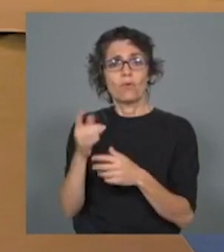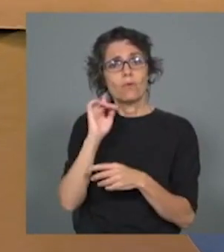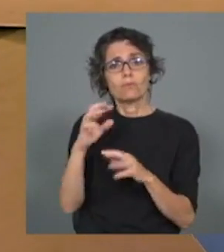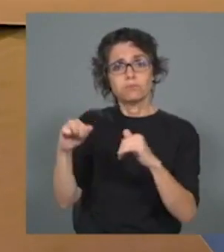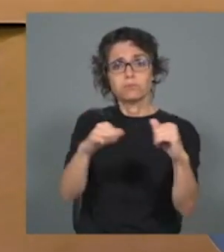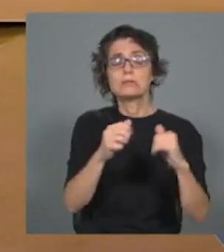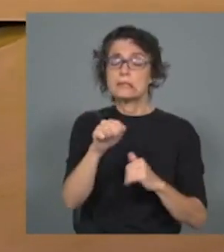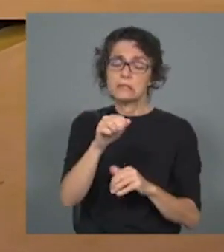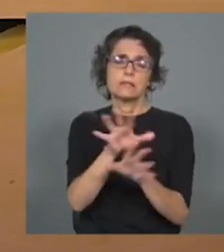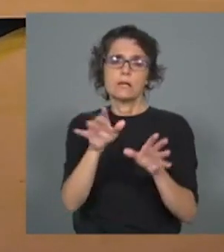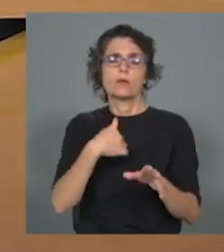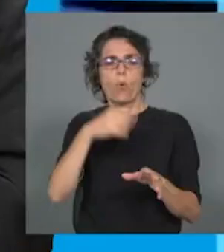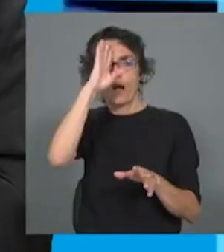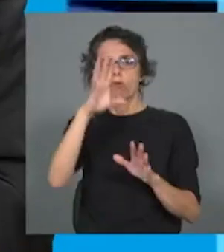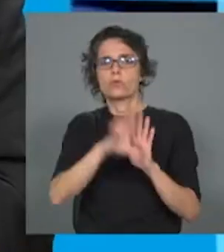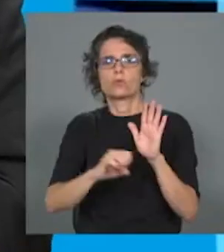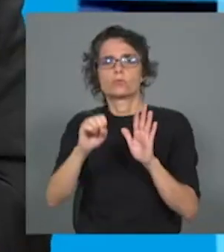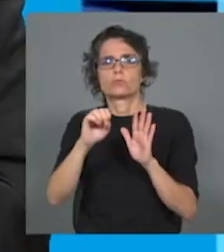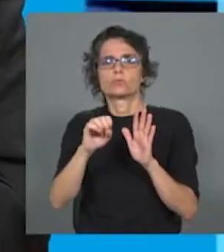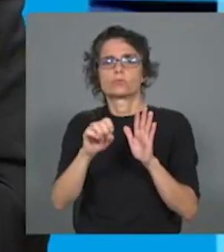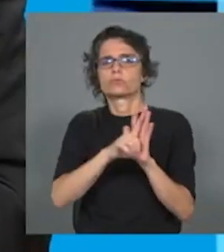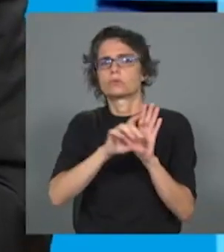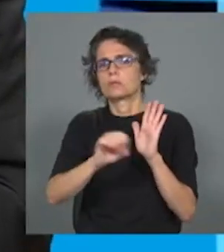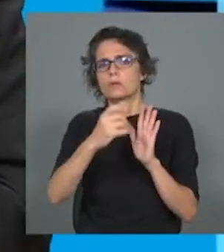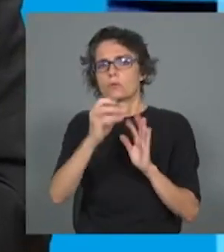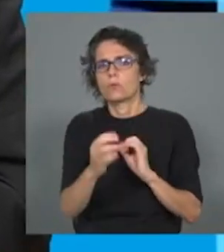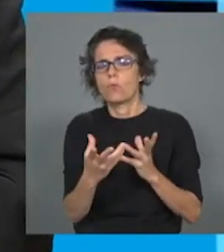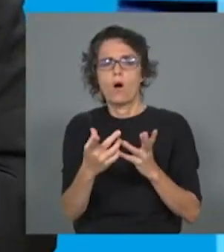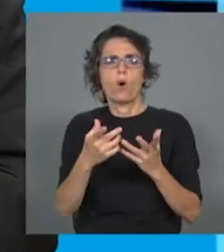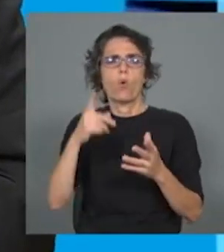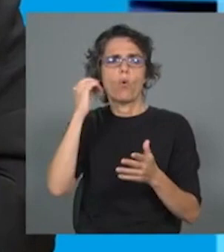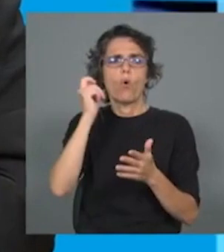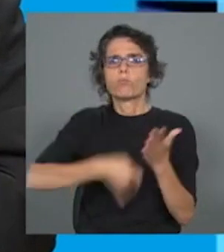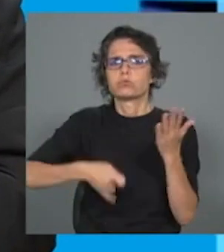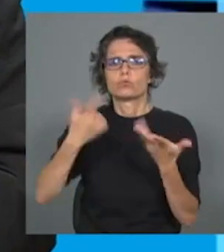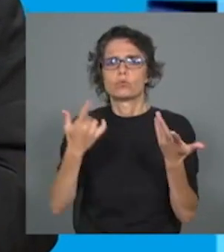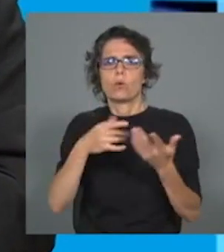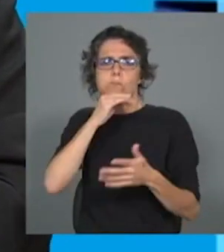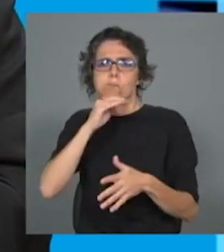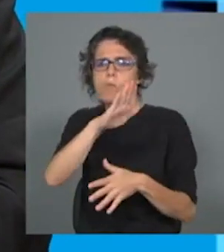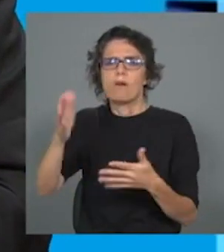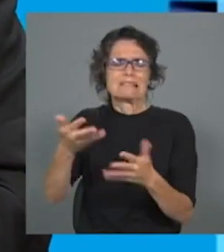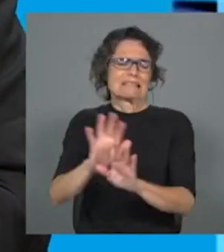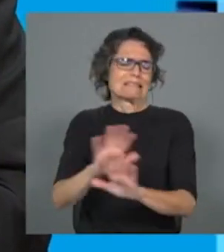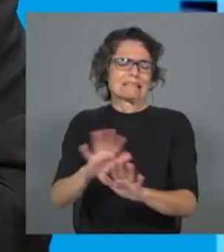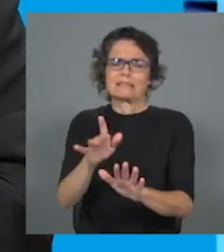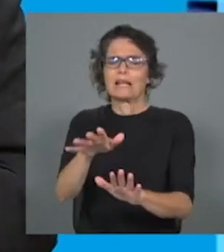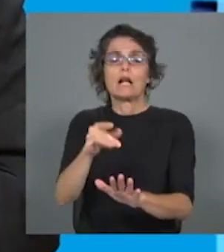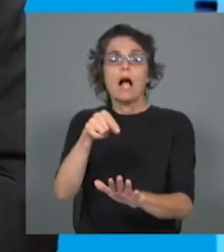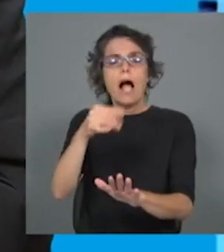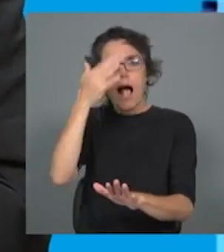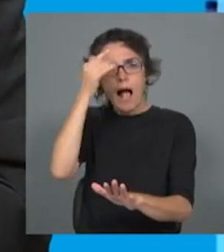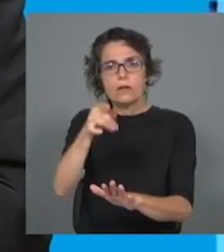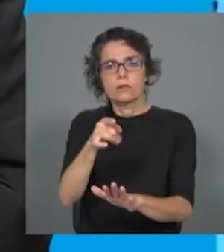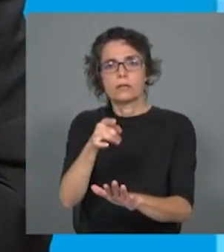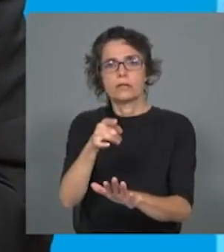resolve, acho eu, por decreto, nem com multas, nem com perseguição policial, porque acho que é mau para todos e é incómodo para todos tentar fazer. Eu há